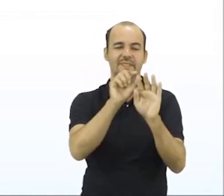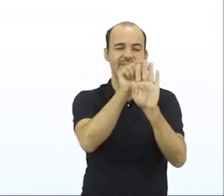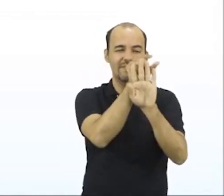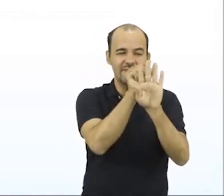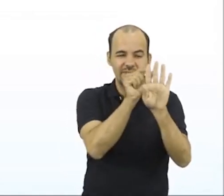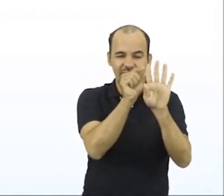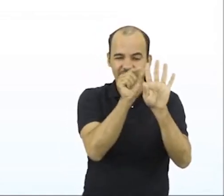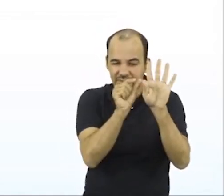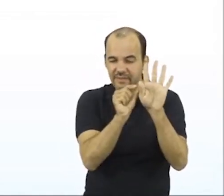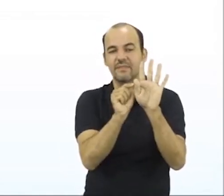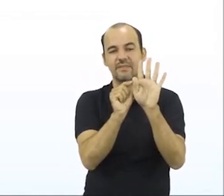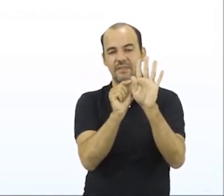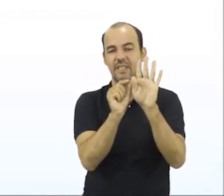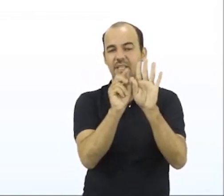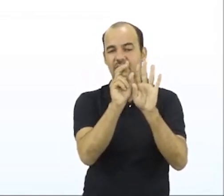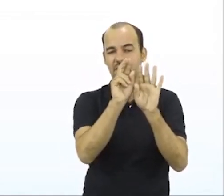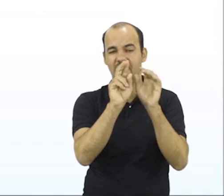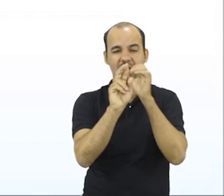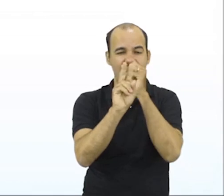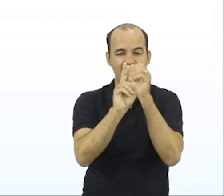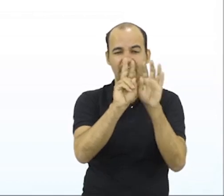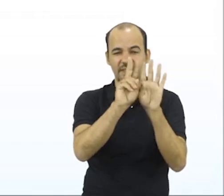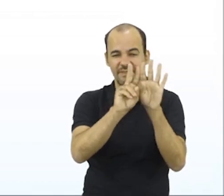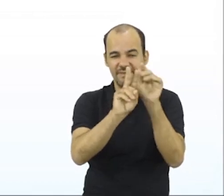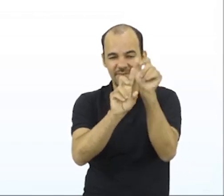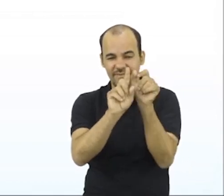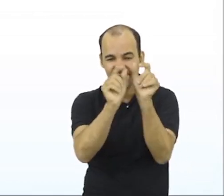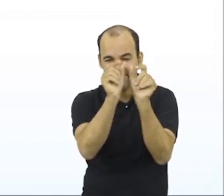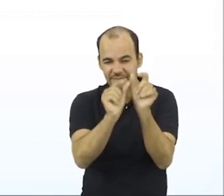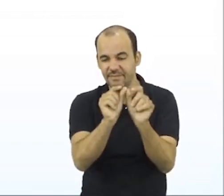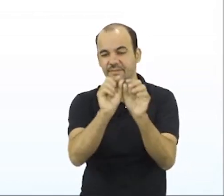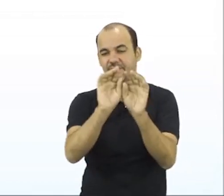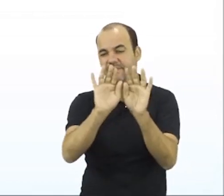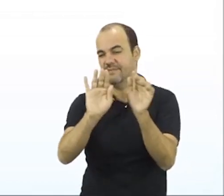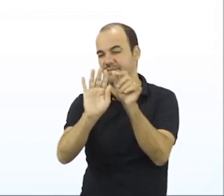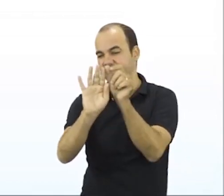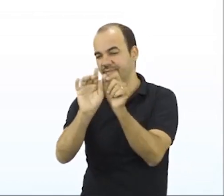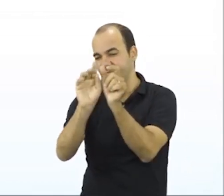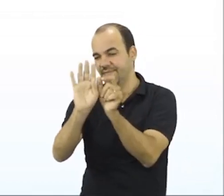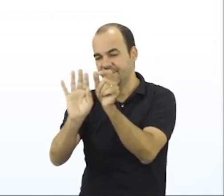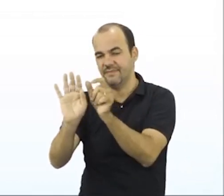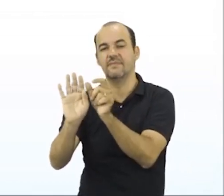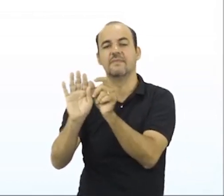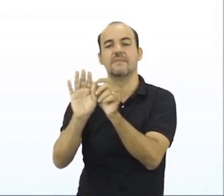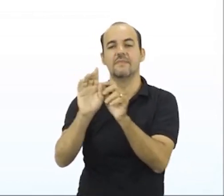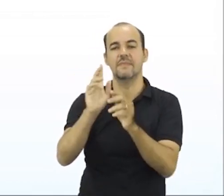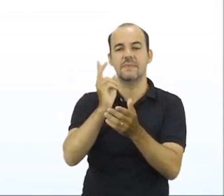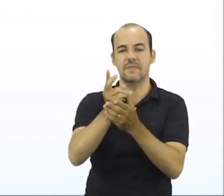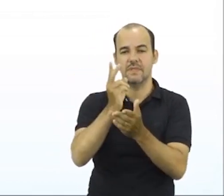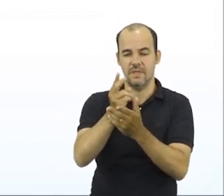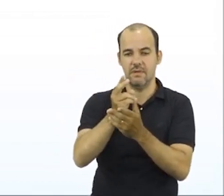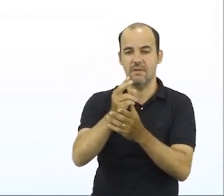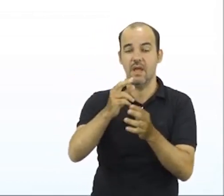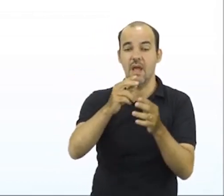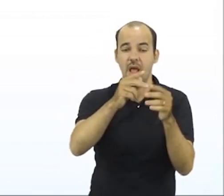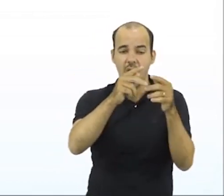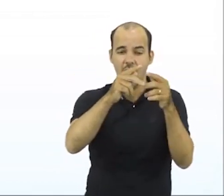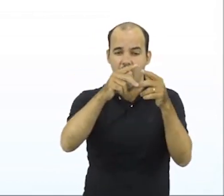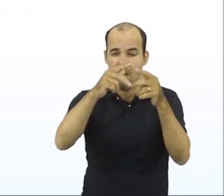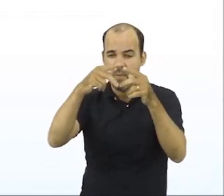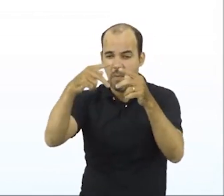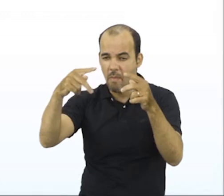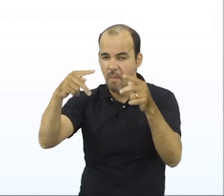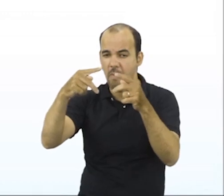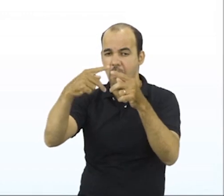eu tenho essa outra proteína aqui. Deixa eu fazer ela melhor. Ó, eles vão colocar tipo uma proteína aqui